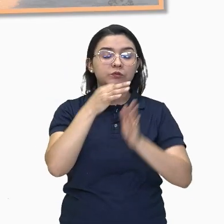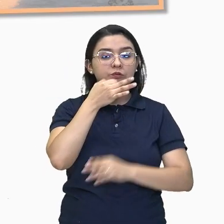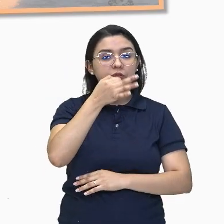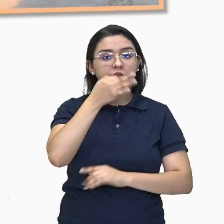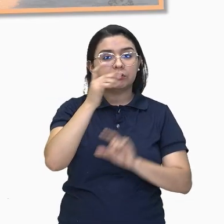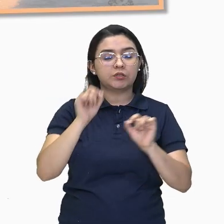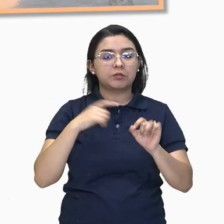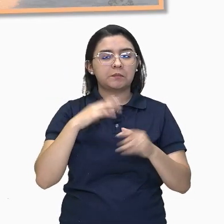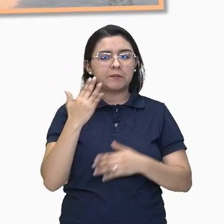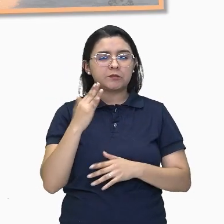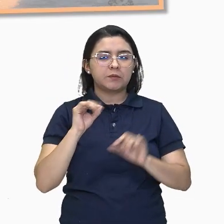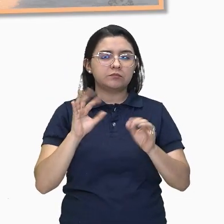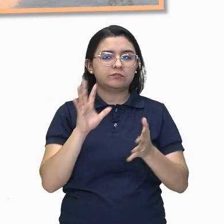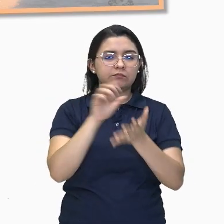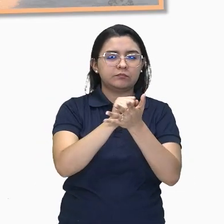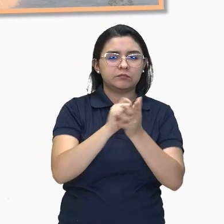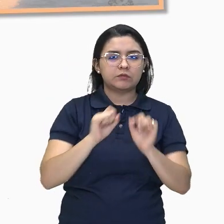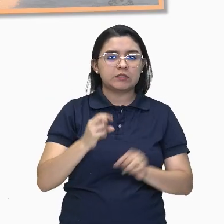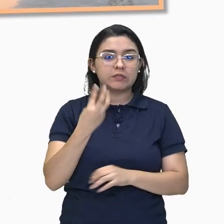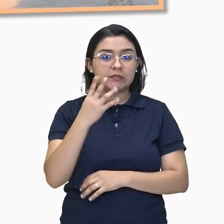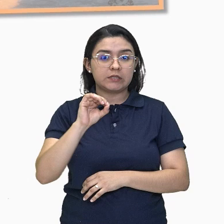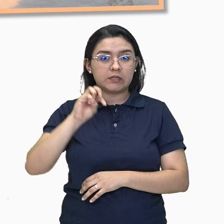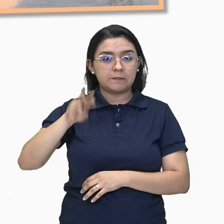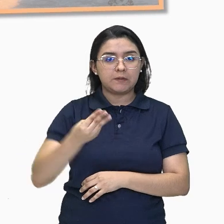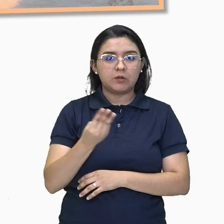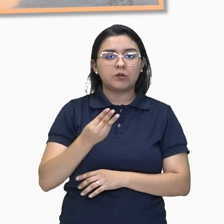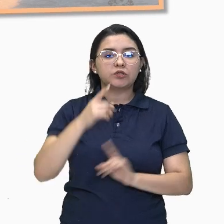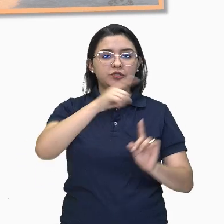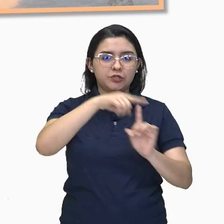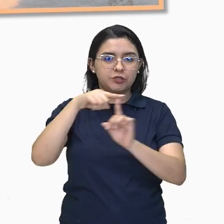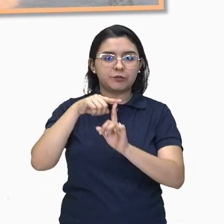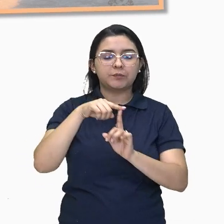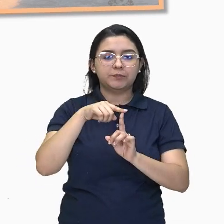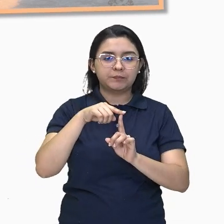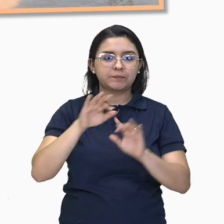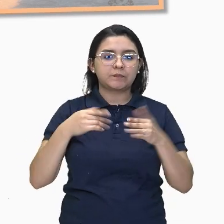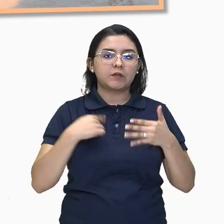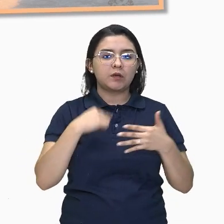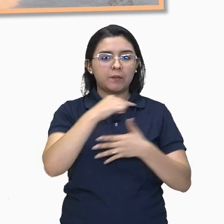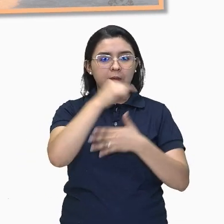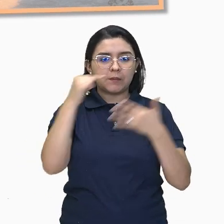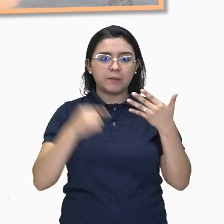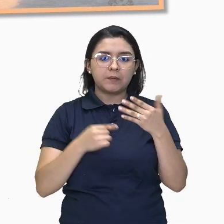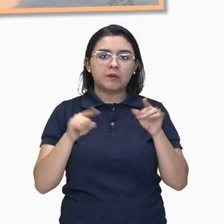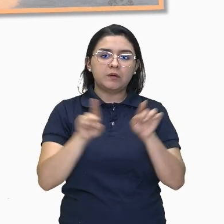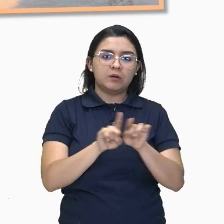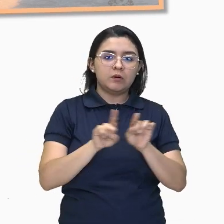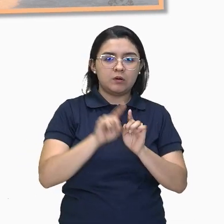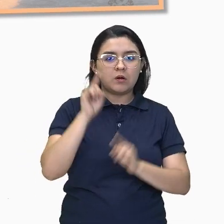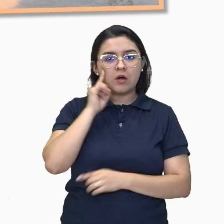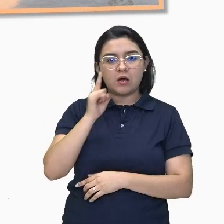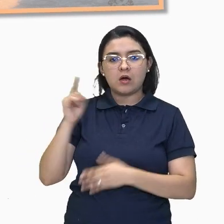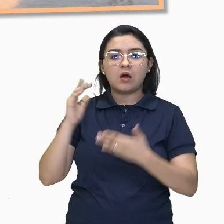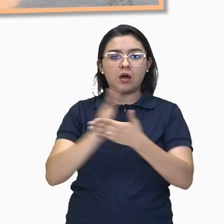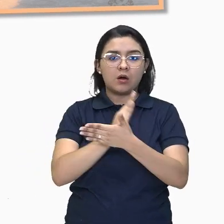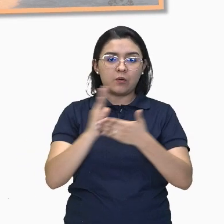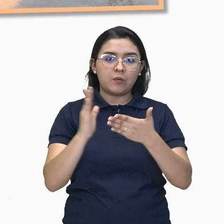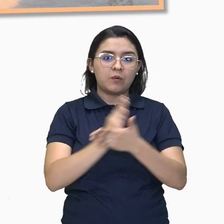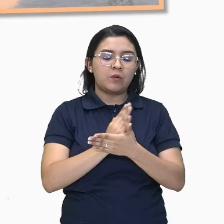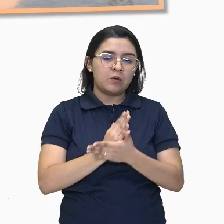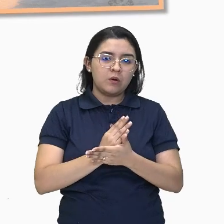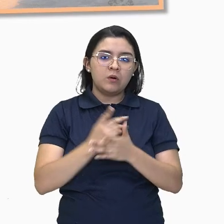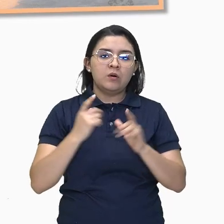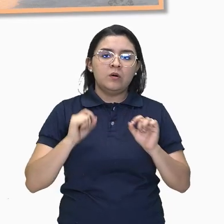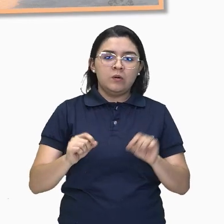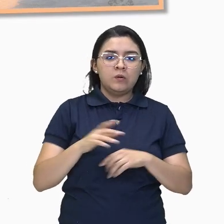presença de aproximadamente 30 milhões de espécies, né? E aí eu pontuei algumas para vocês, né? O peixe-boi, o boto, o macaco